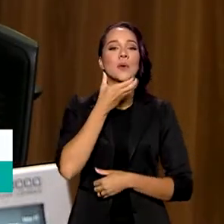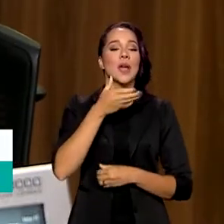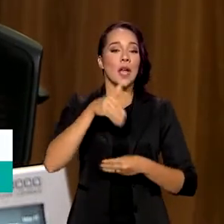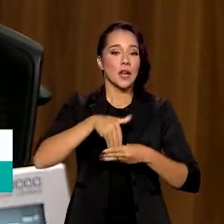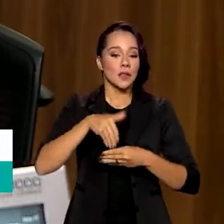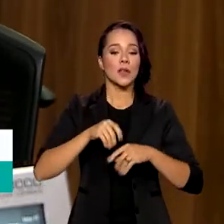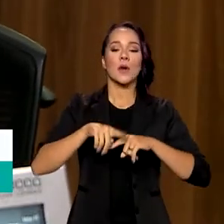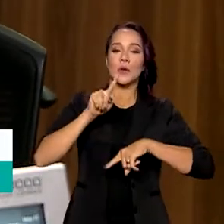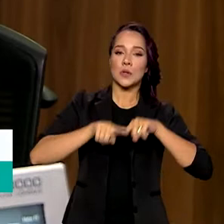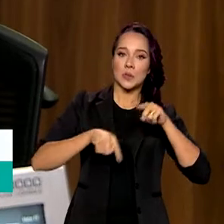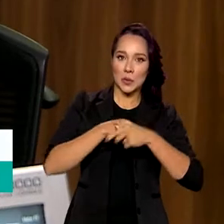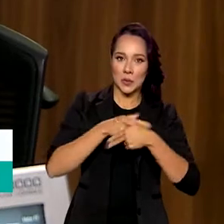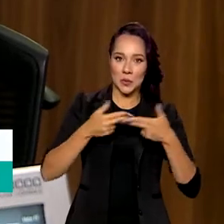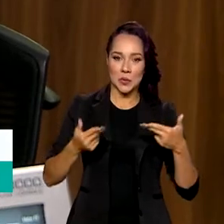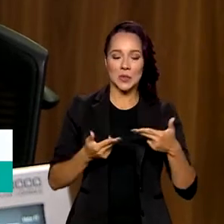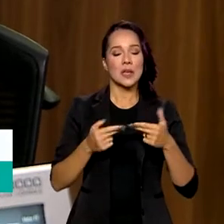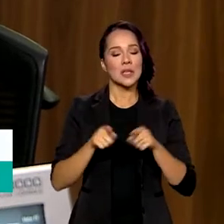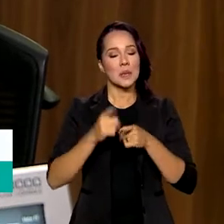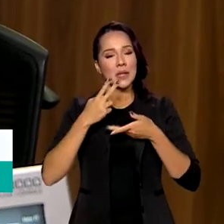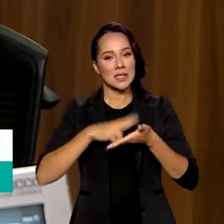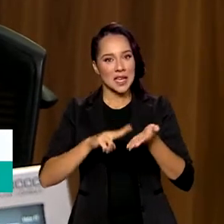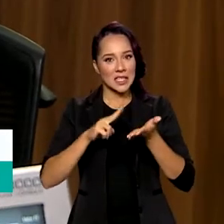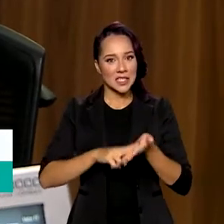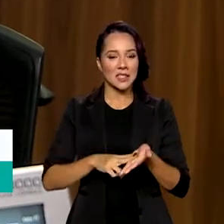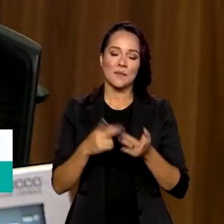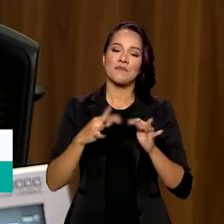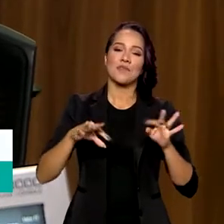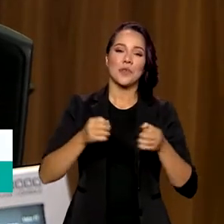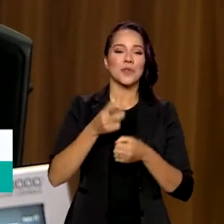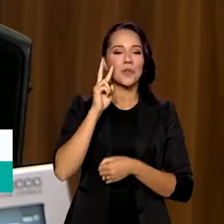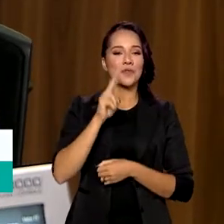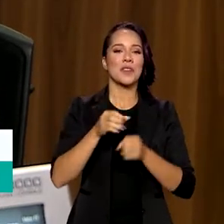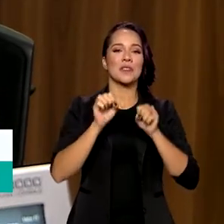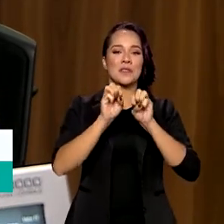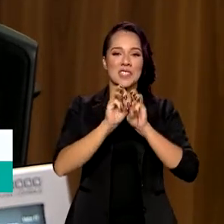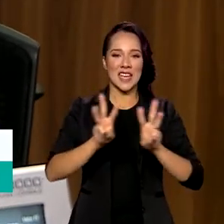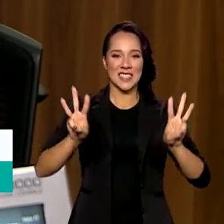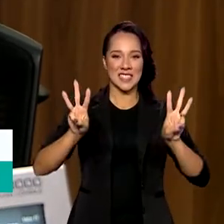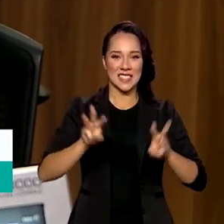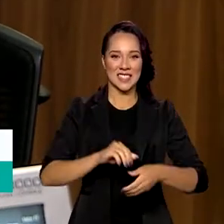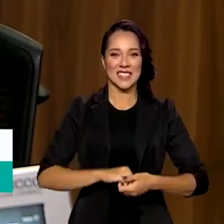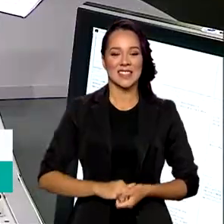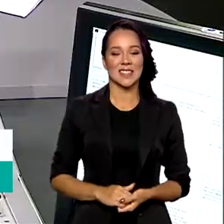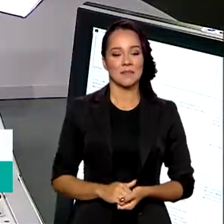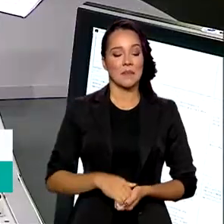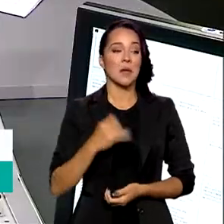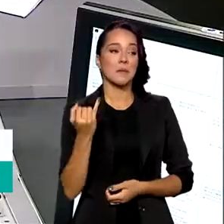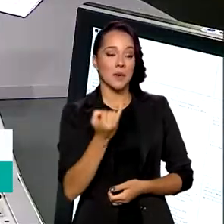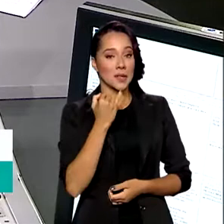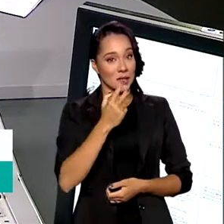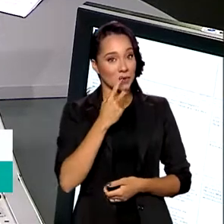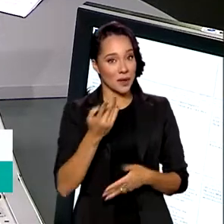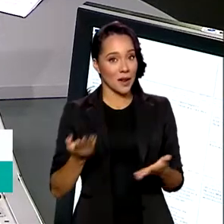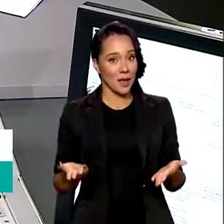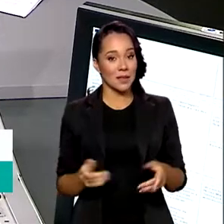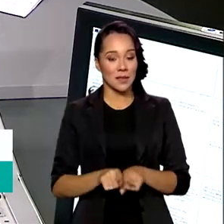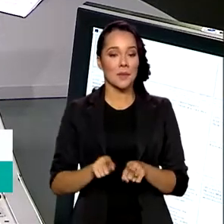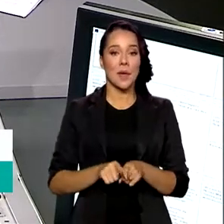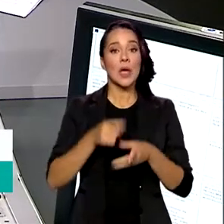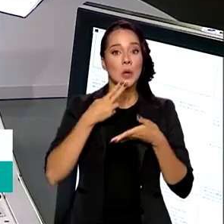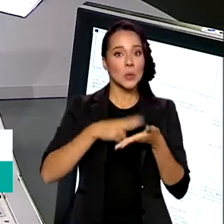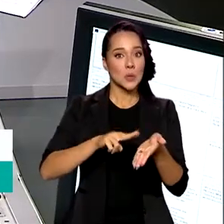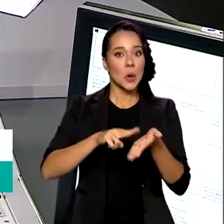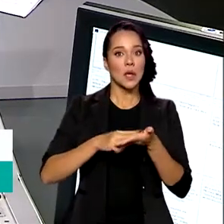sobre os produtos dos correios e sobre as cartinhas do Papai Noel podem ser pesquisados no nosso site porta de sacar por fim que